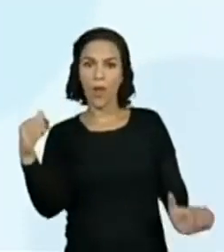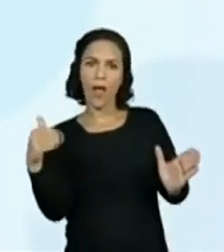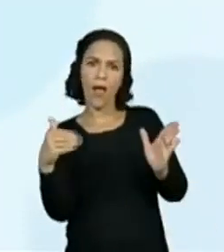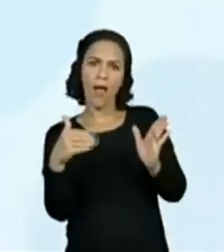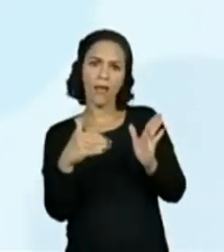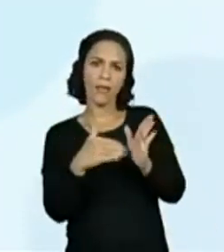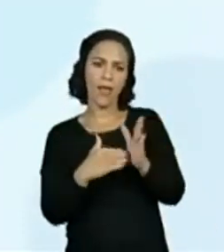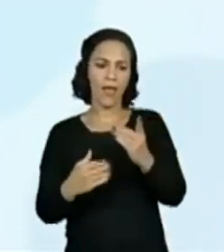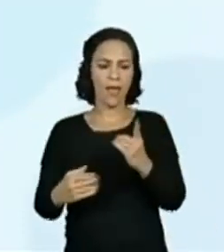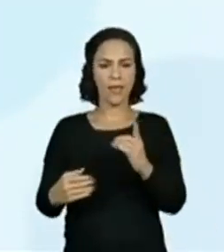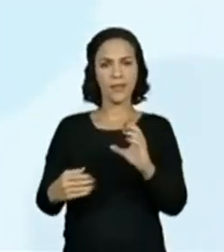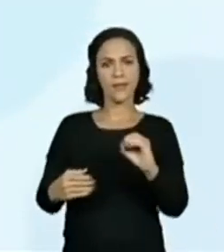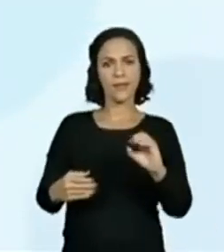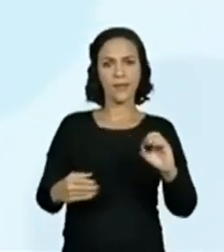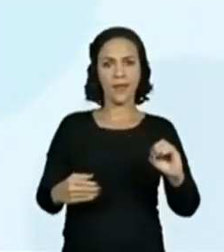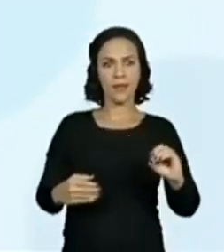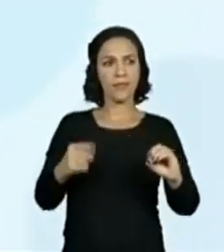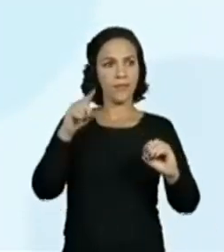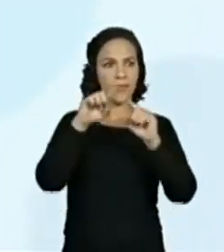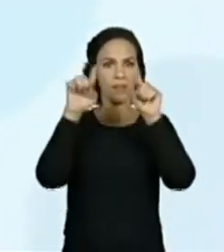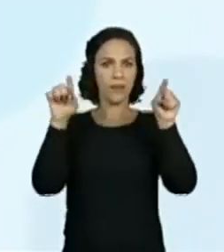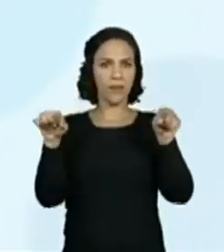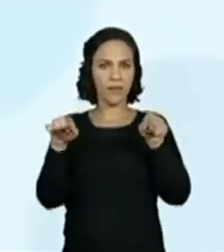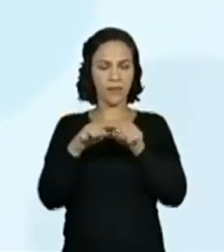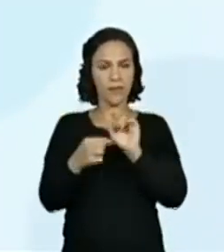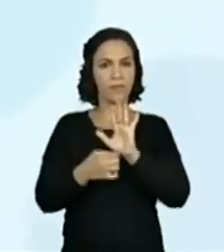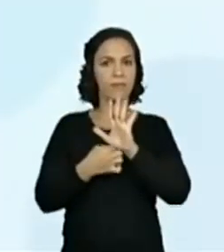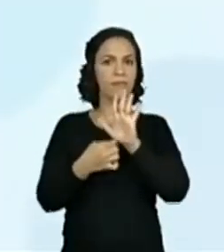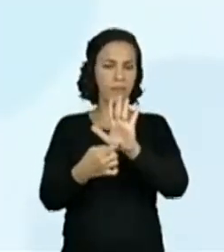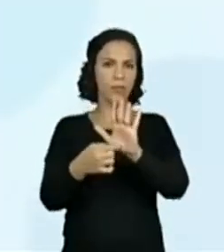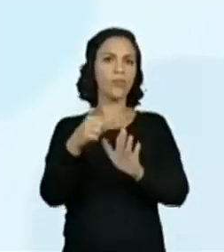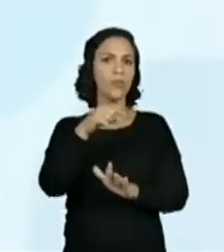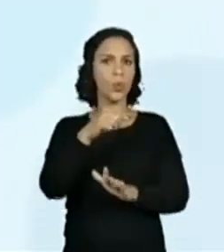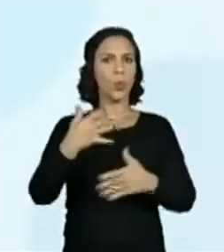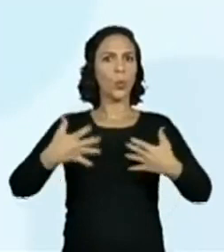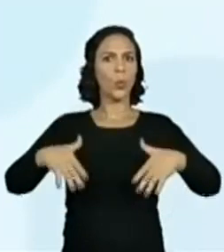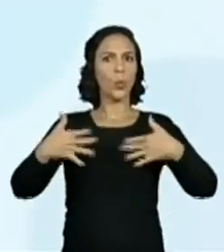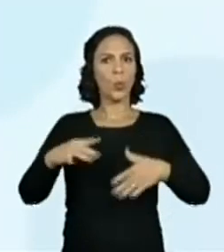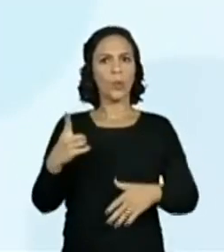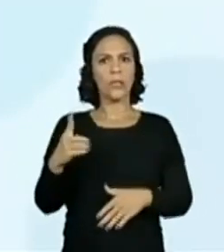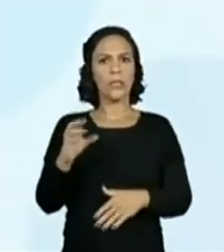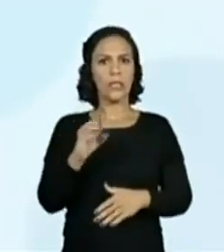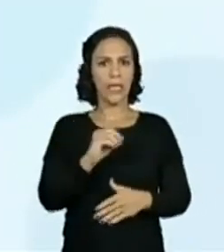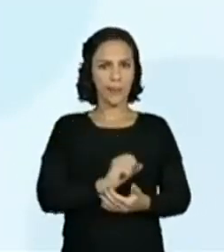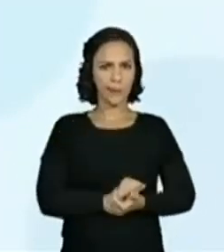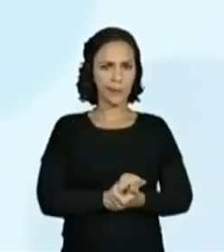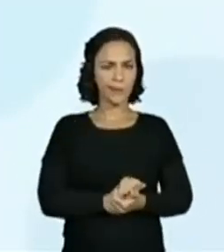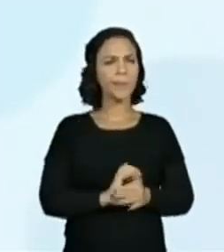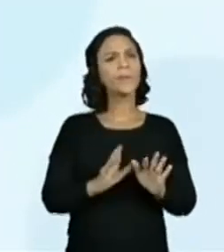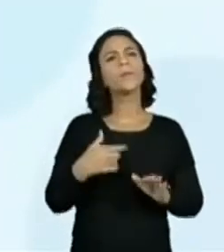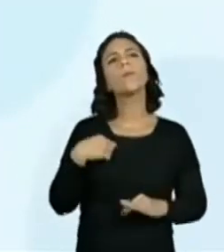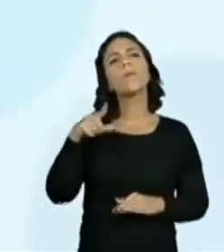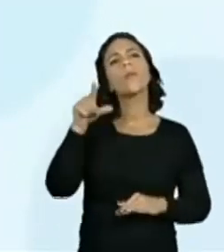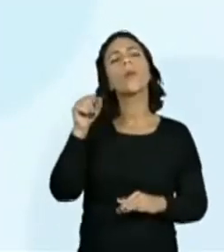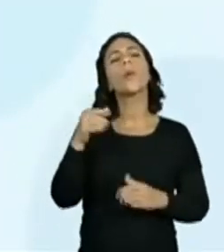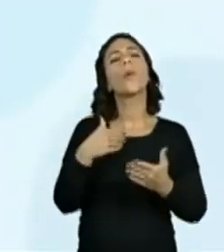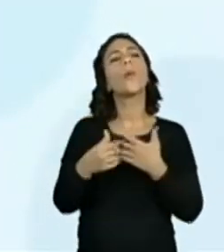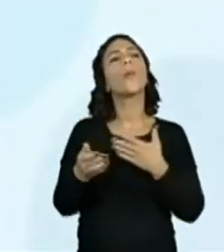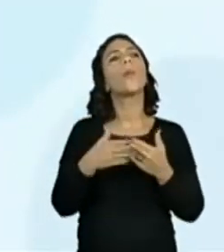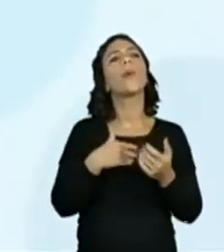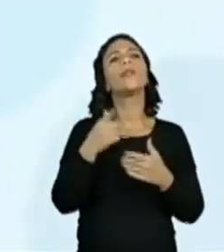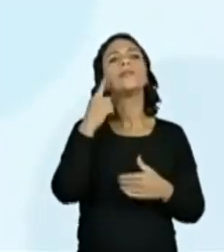é o maior número apresentado aqui neste quadro, certo? Mas vamos pegar aí um número aleatório. Por